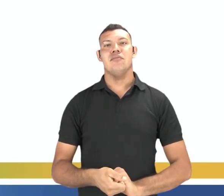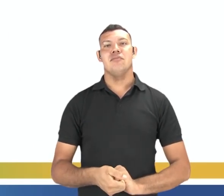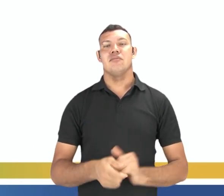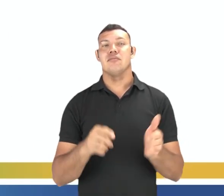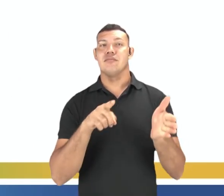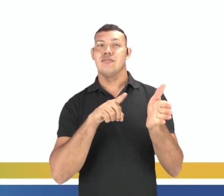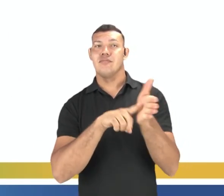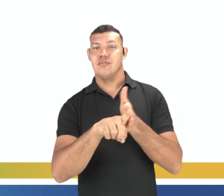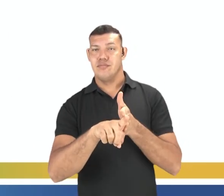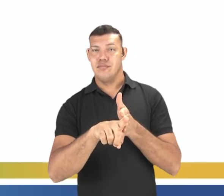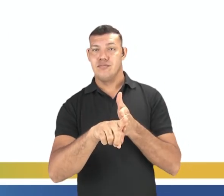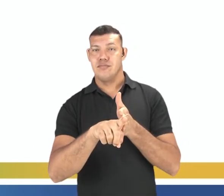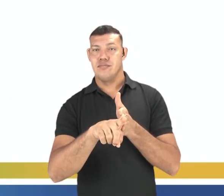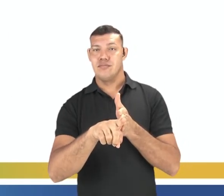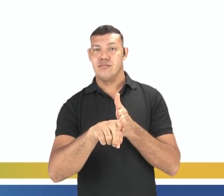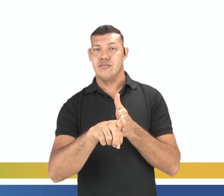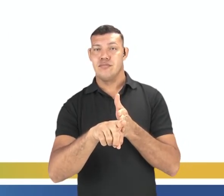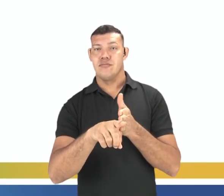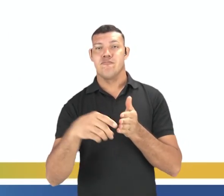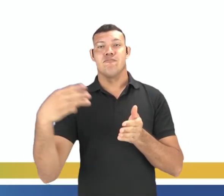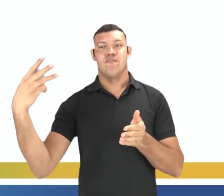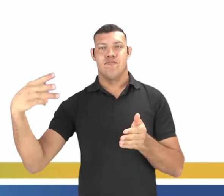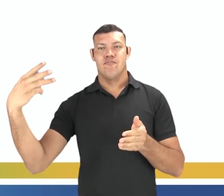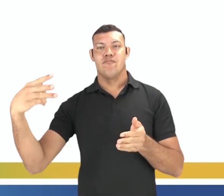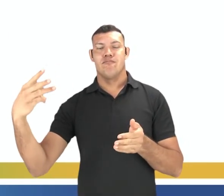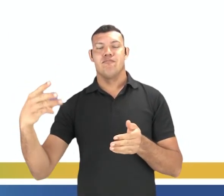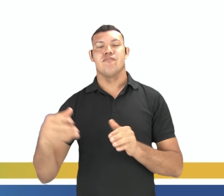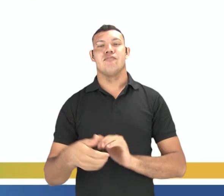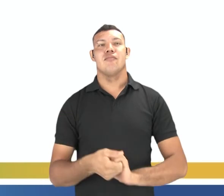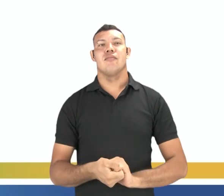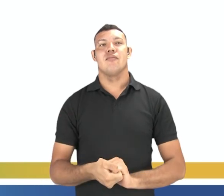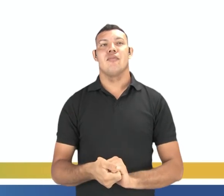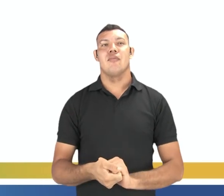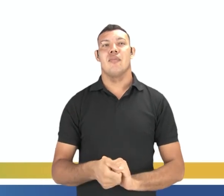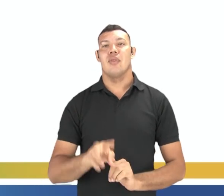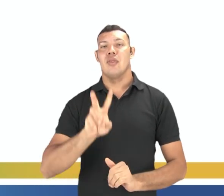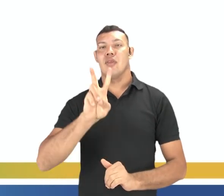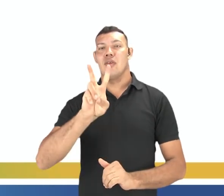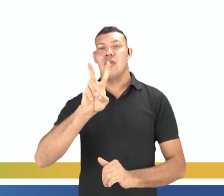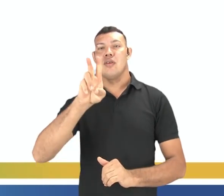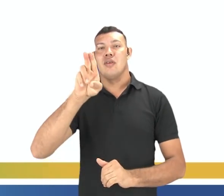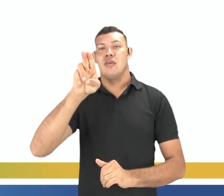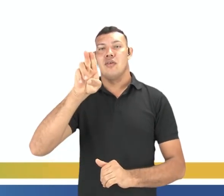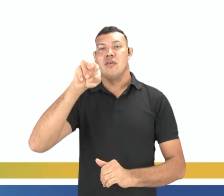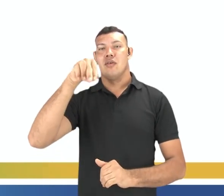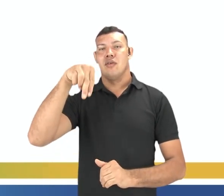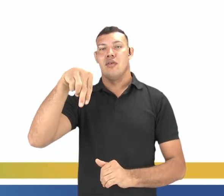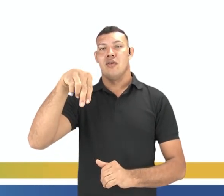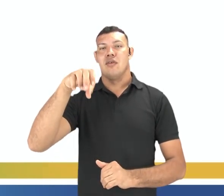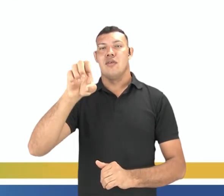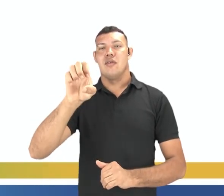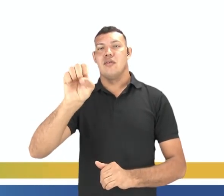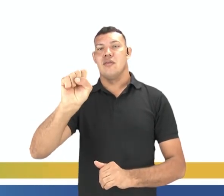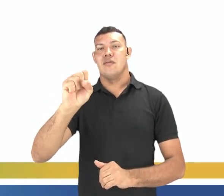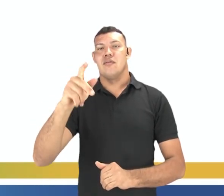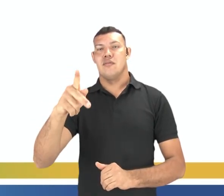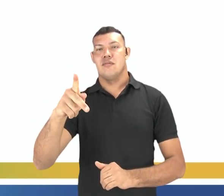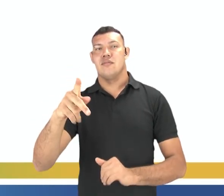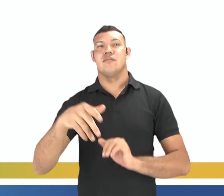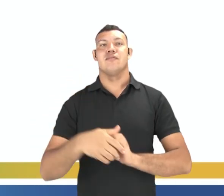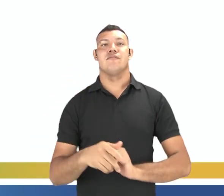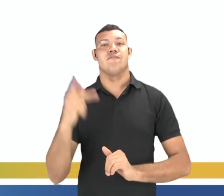Vamos à terceira atividade. É a atividade da VUNESP, Universidade de São Paulo. Imagine